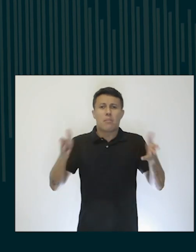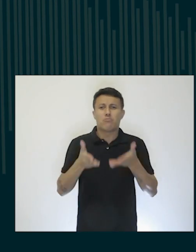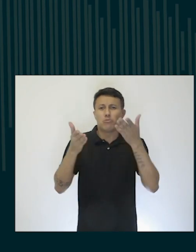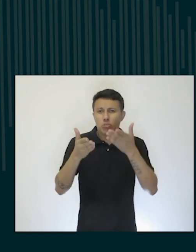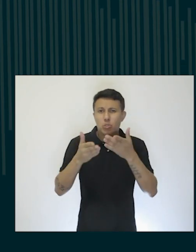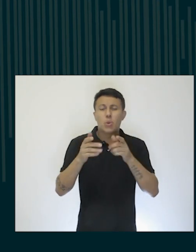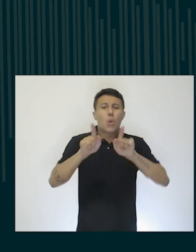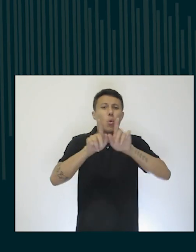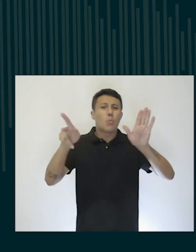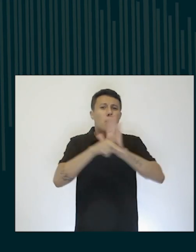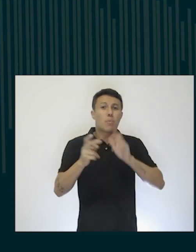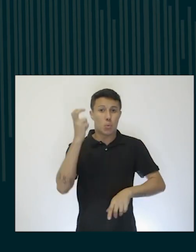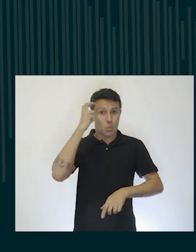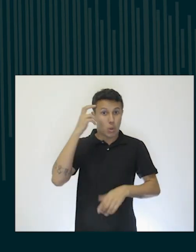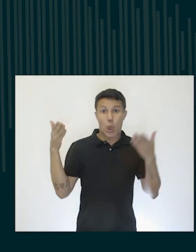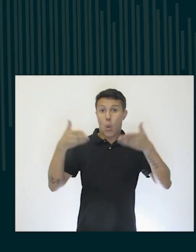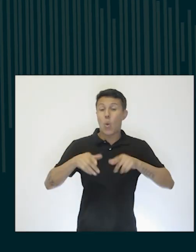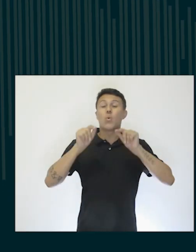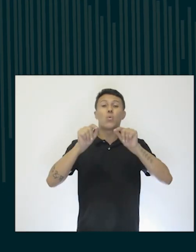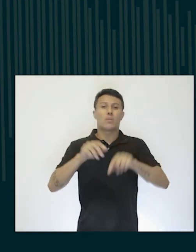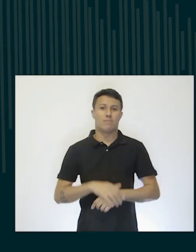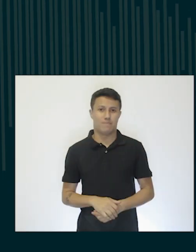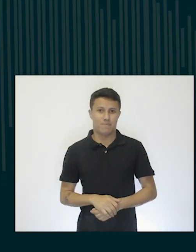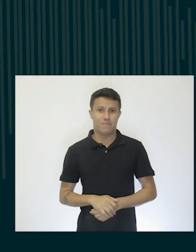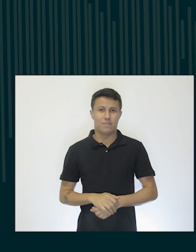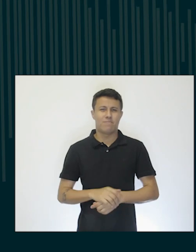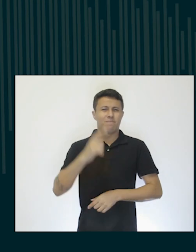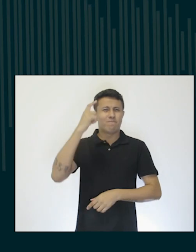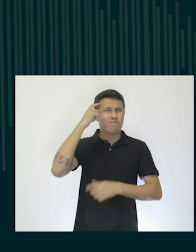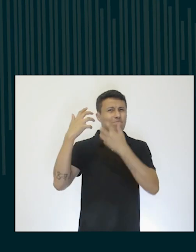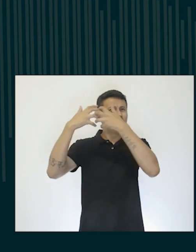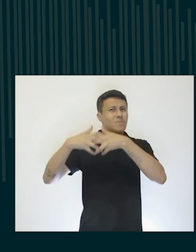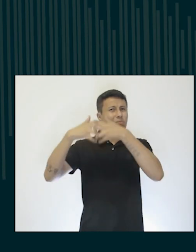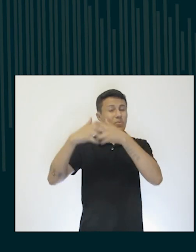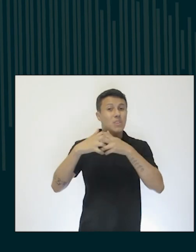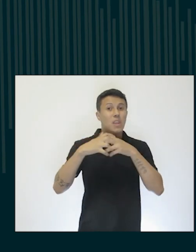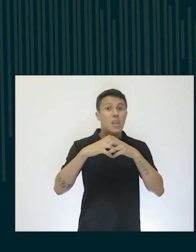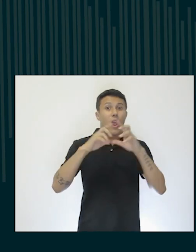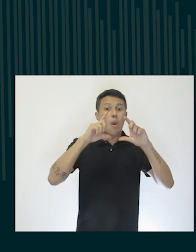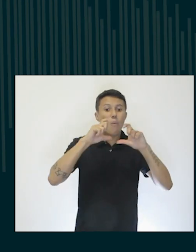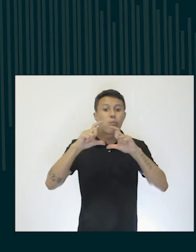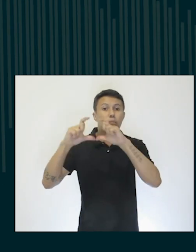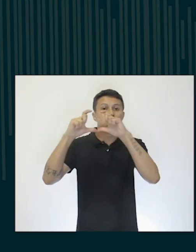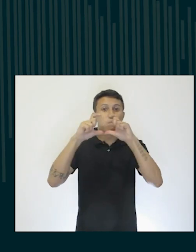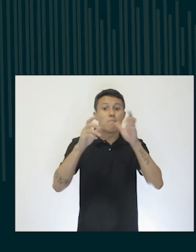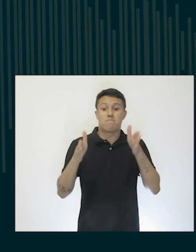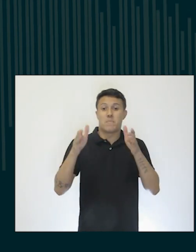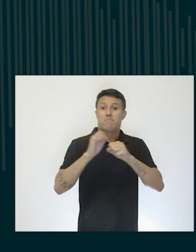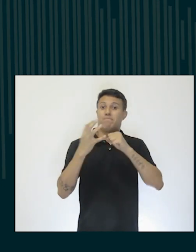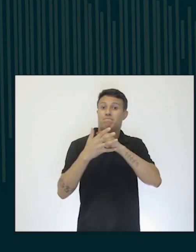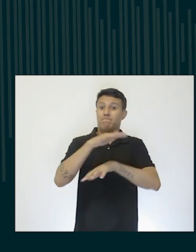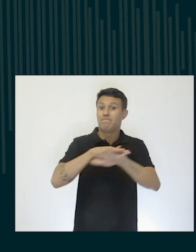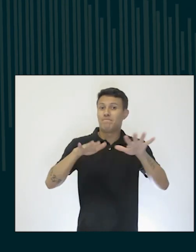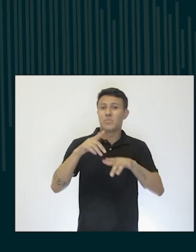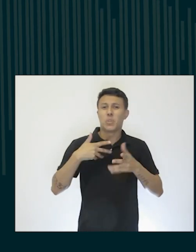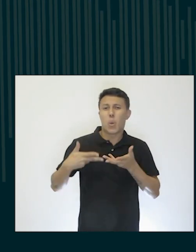da cultura guarulhense. No episódio de hoje vamos falar sobre reflexões sobre a fotografia em tempos de